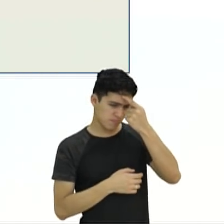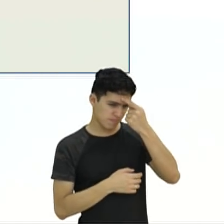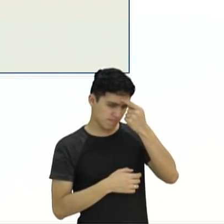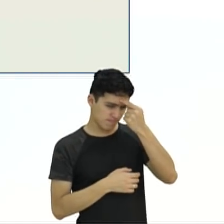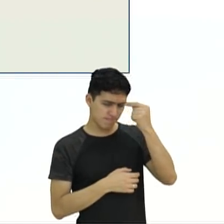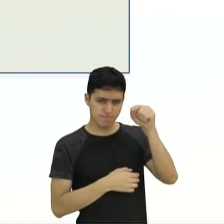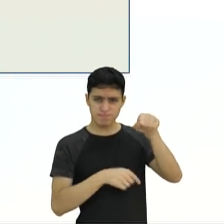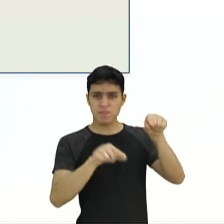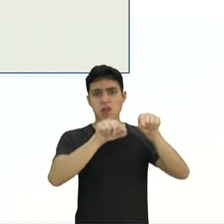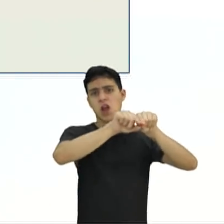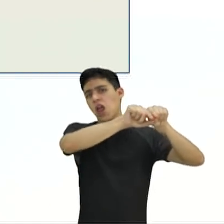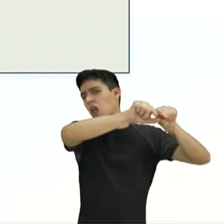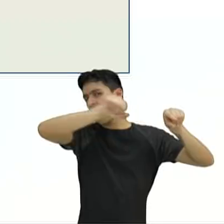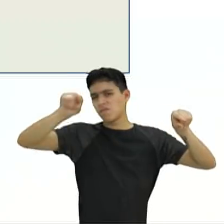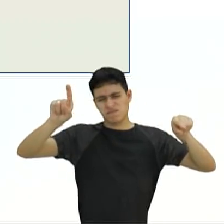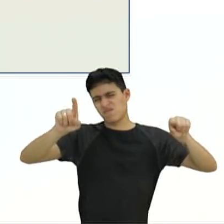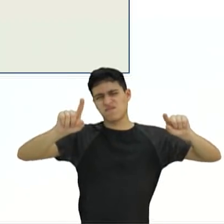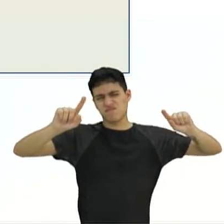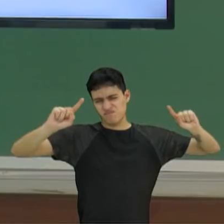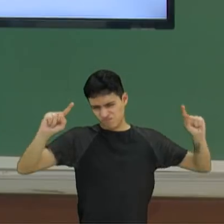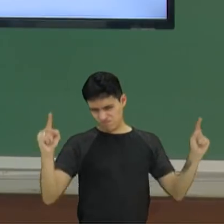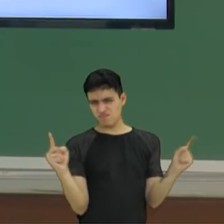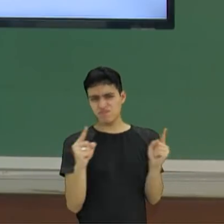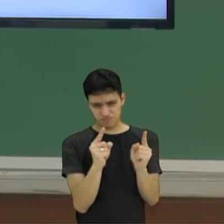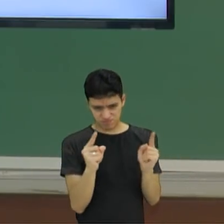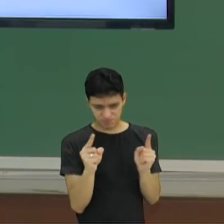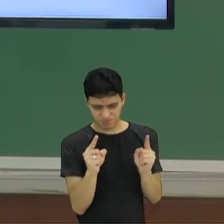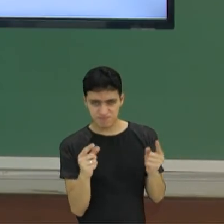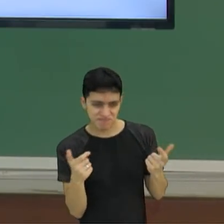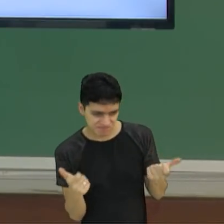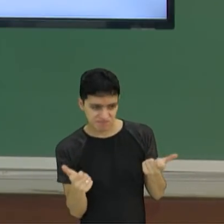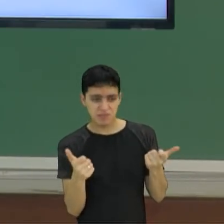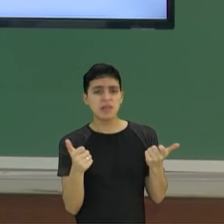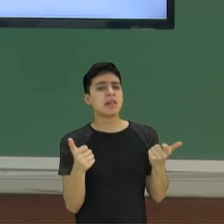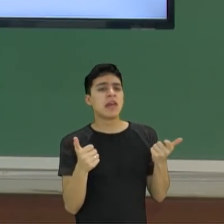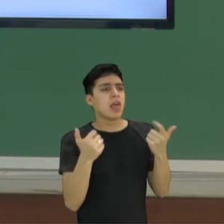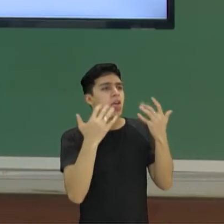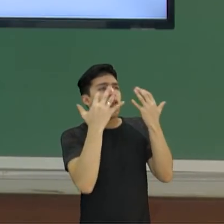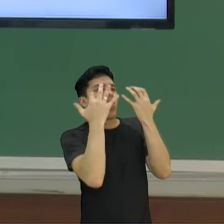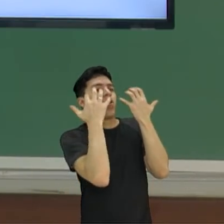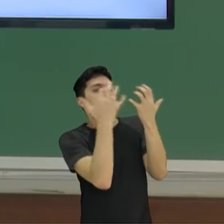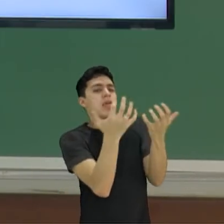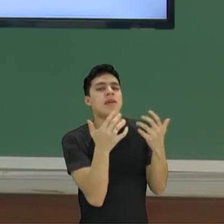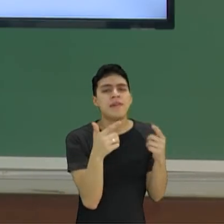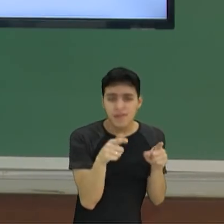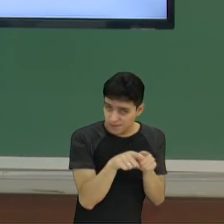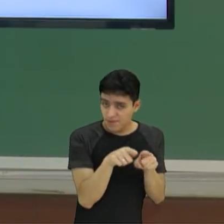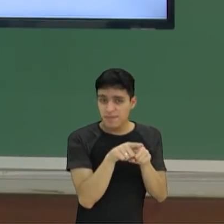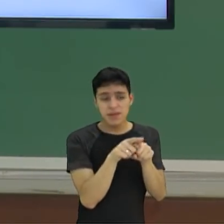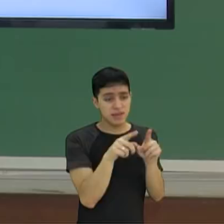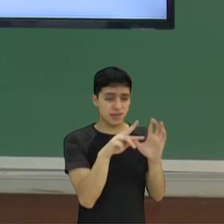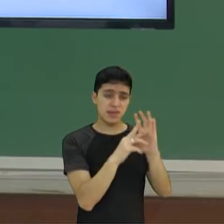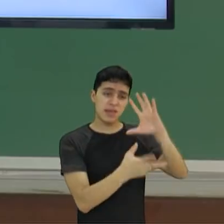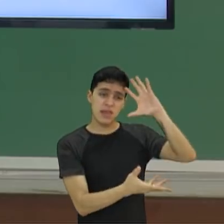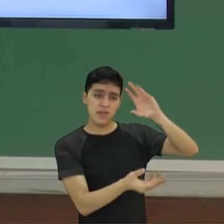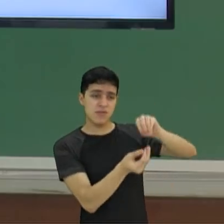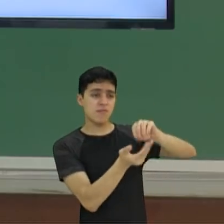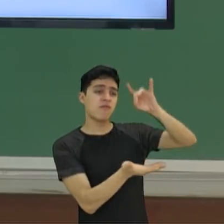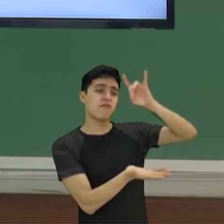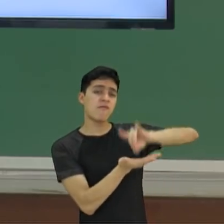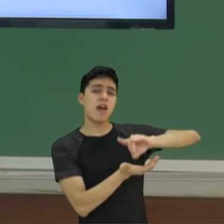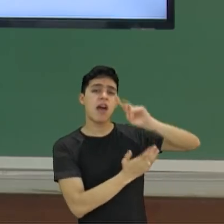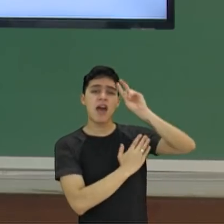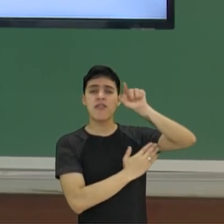o título, a manchete, né? É algo curto, é algo chamativo e que realmente resume todo o